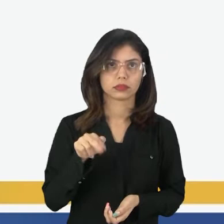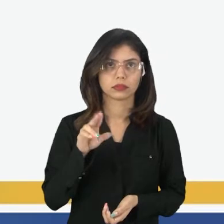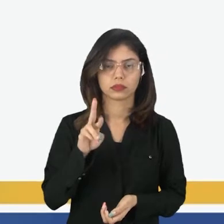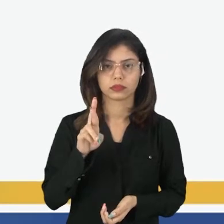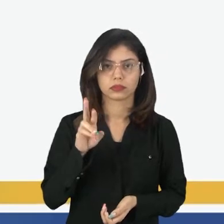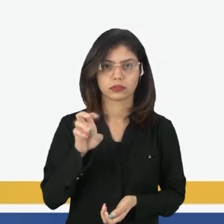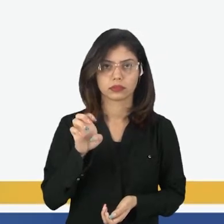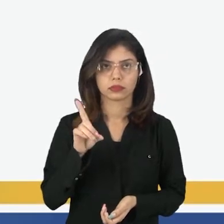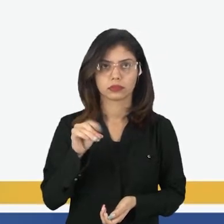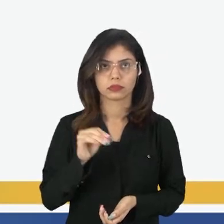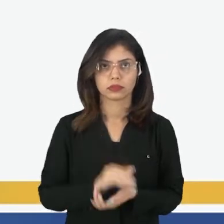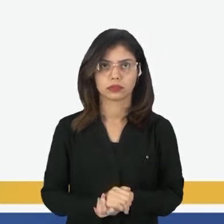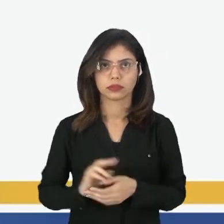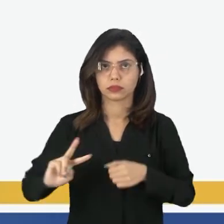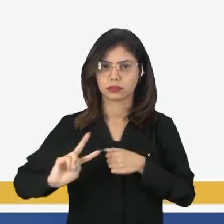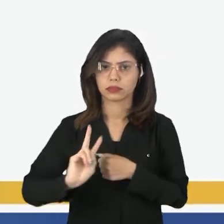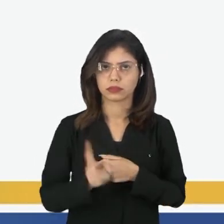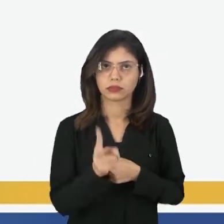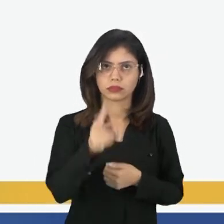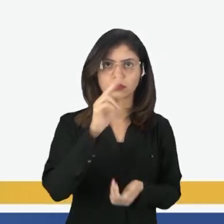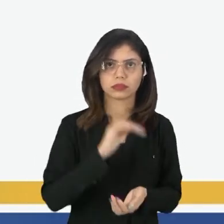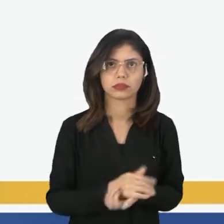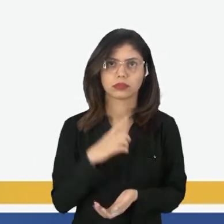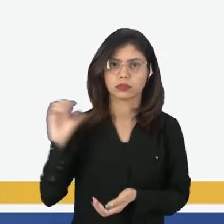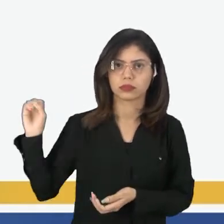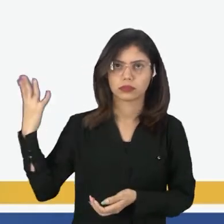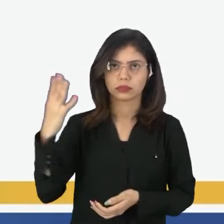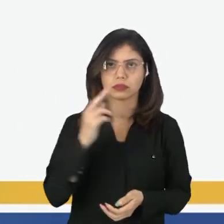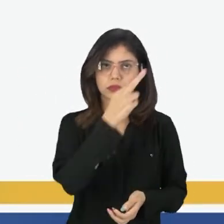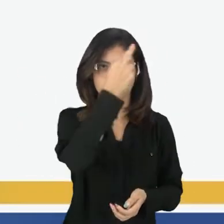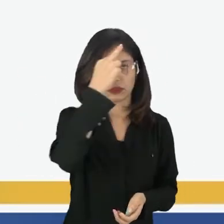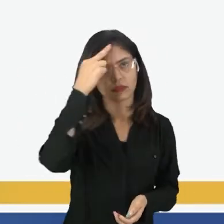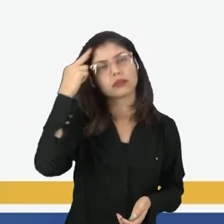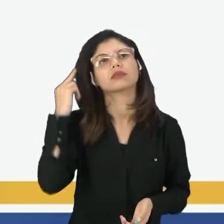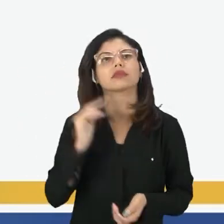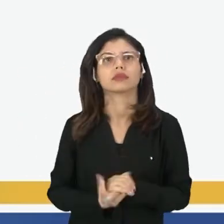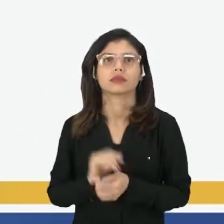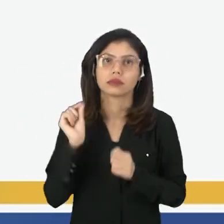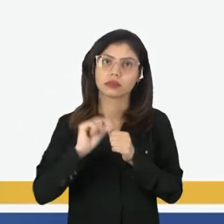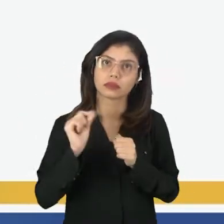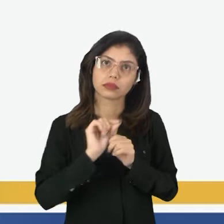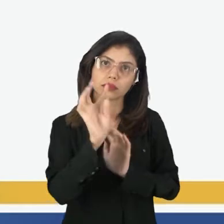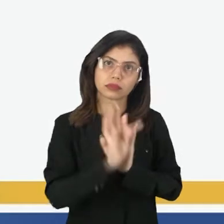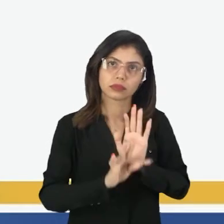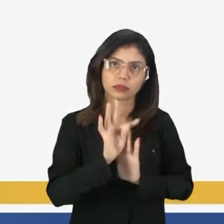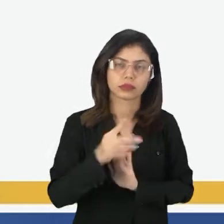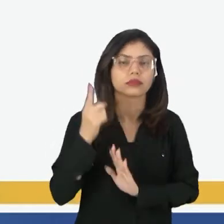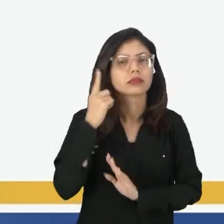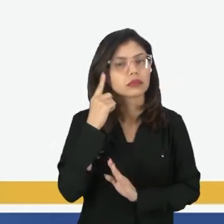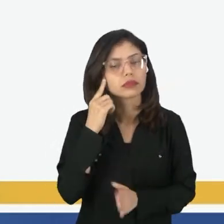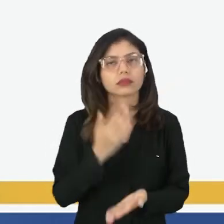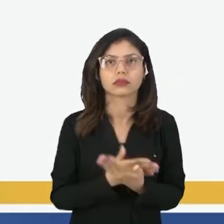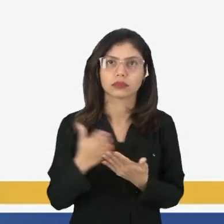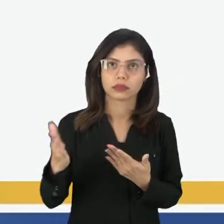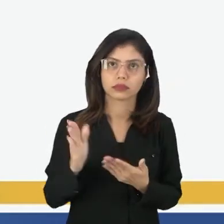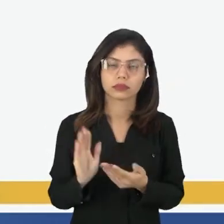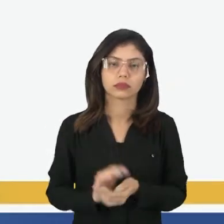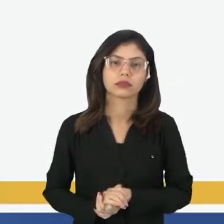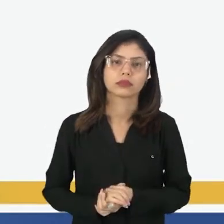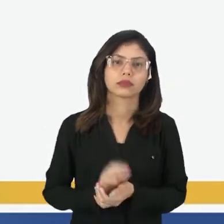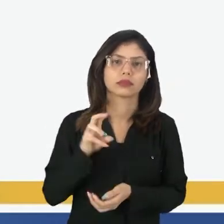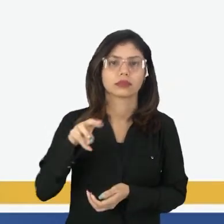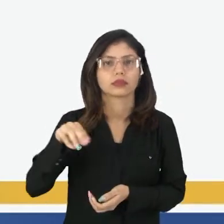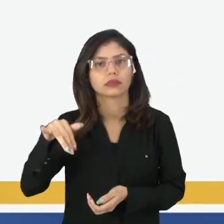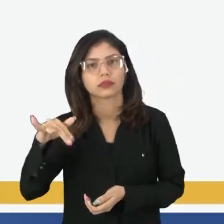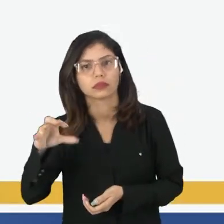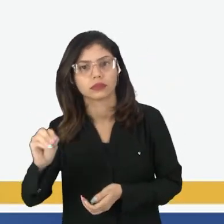Enredo. É a sequência em que as coisas acontecem na história. É o enredo que faz com que o texto tenha uma lógica com início,